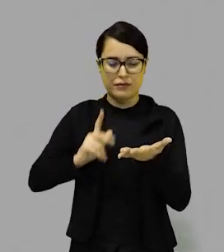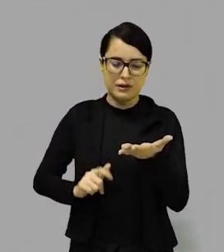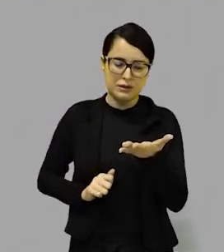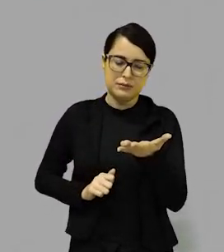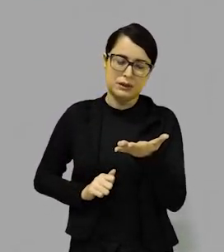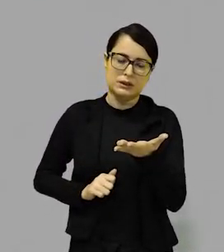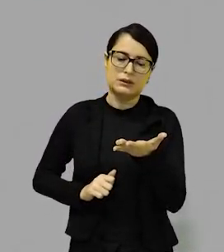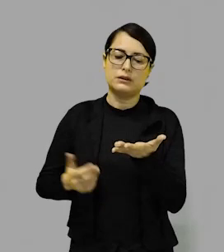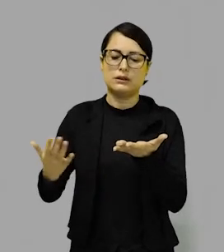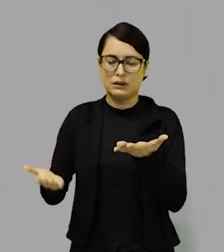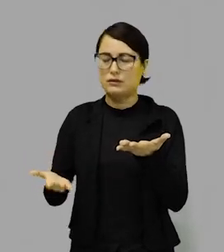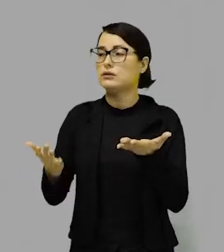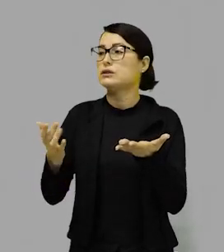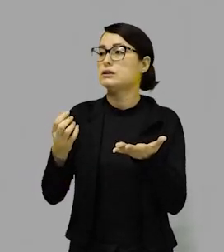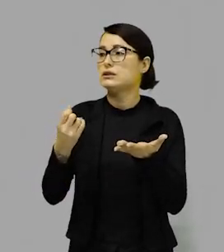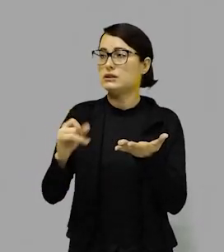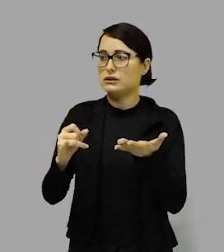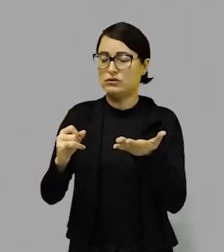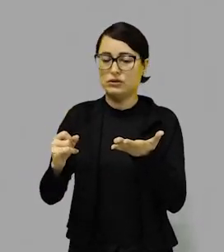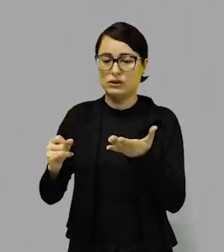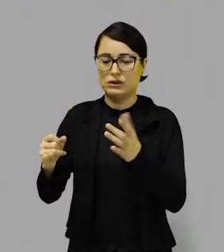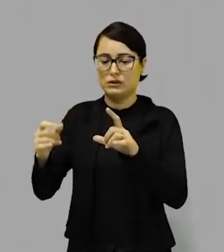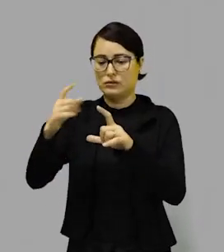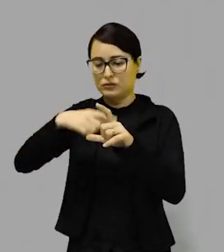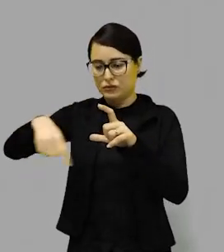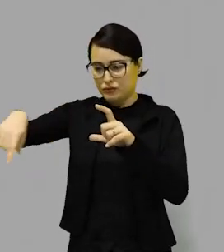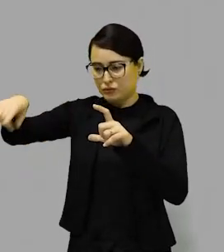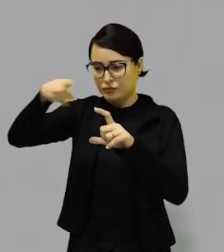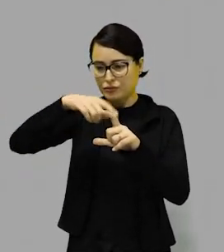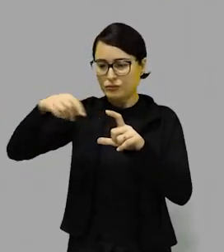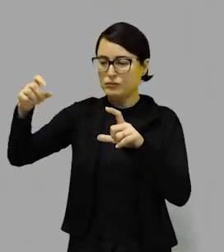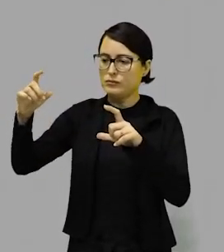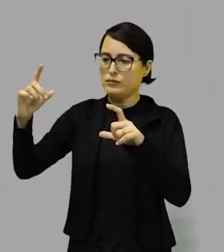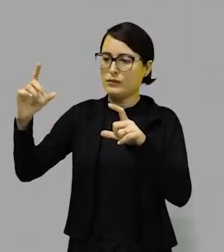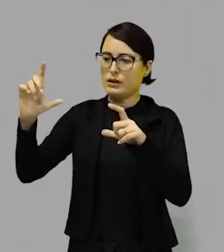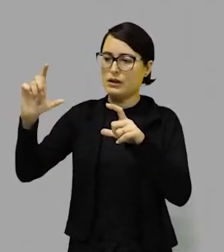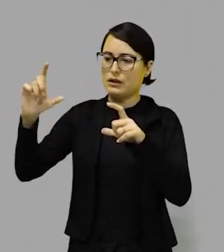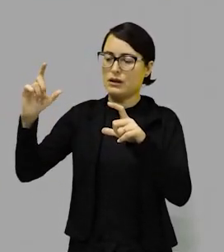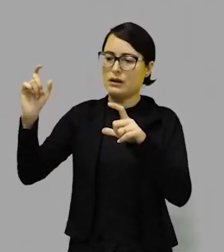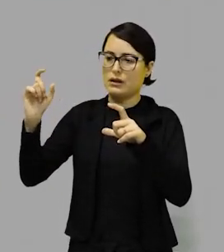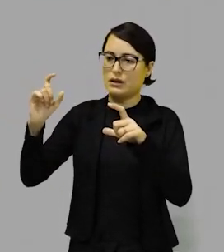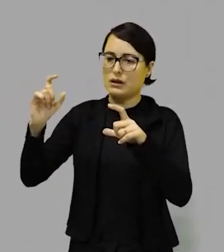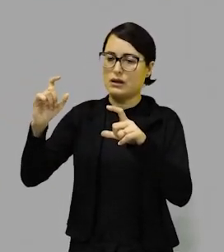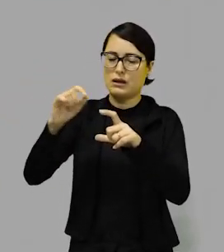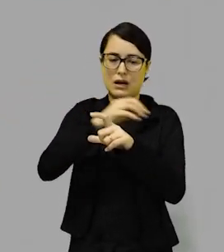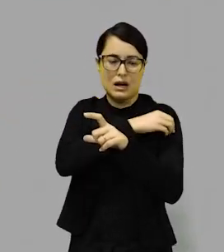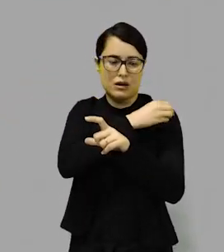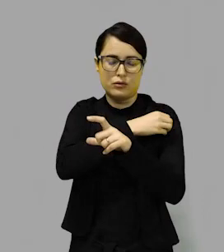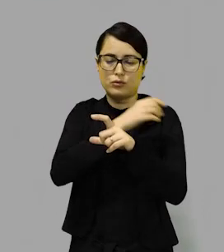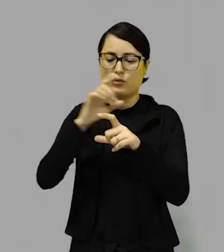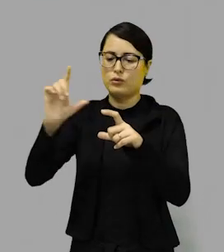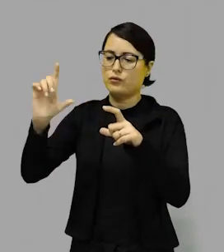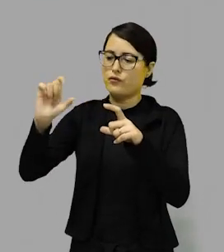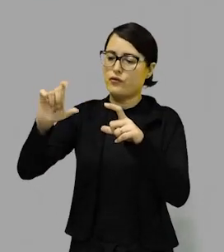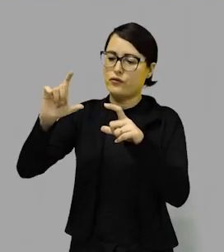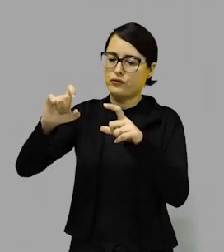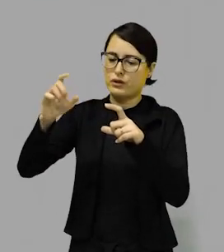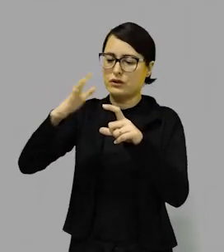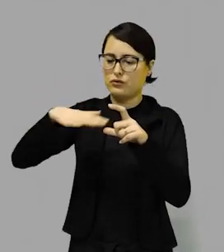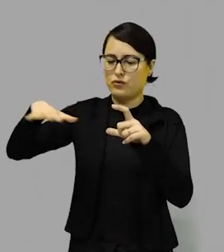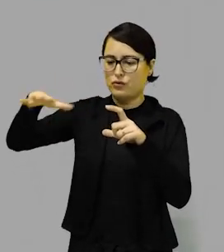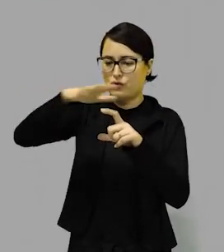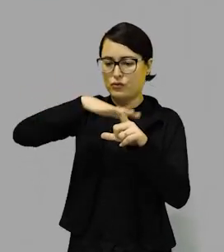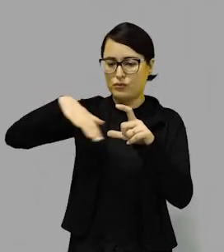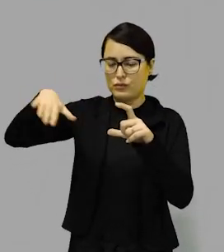álcool. Então, quando você joga álcool ou algum tipo de detergente, né, neste envelope de lipídio,